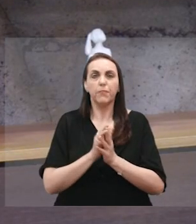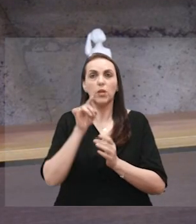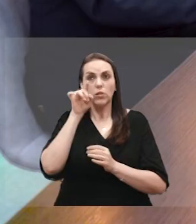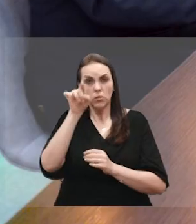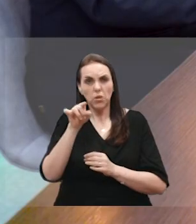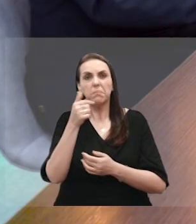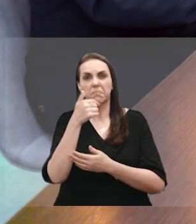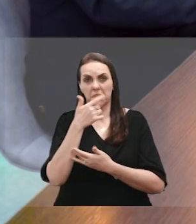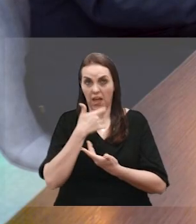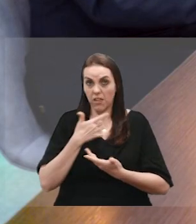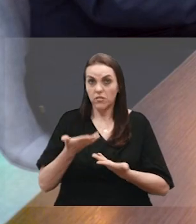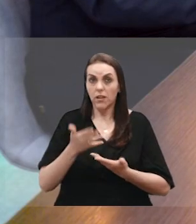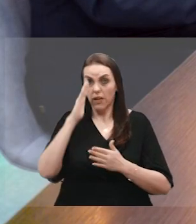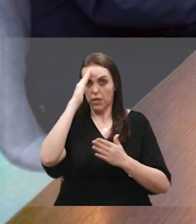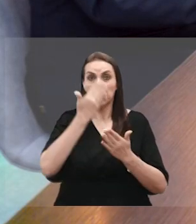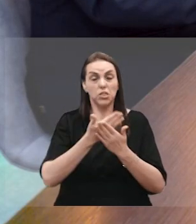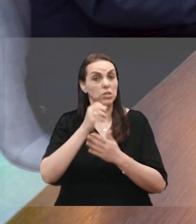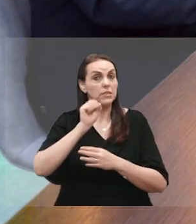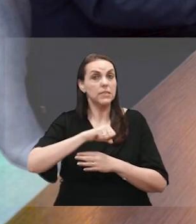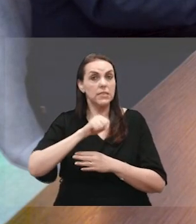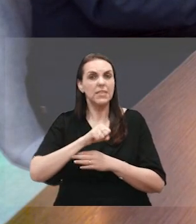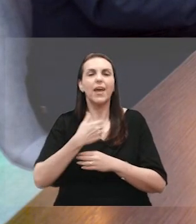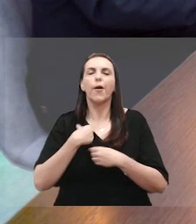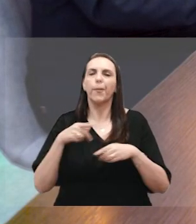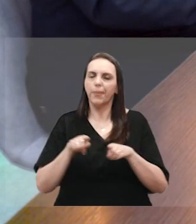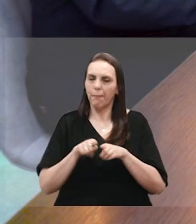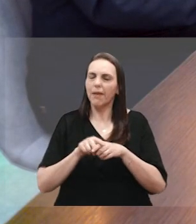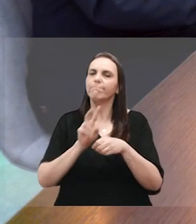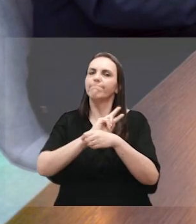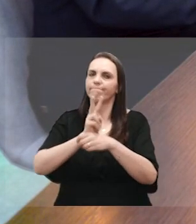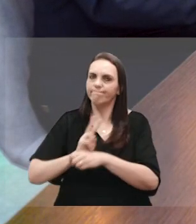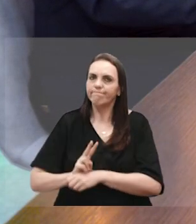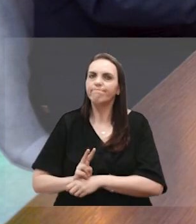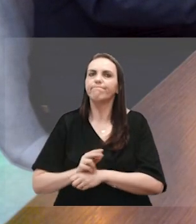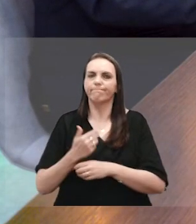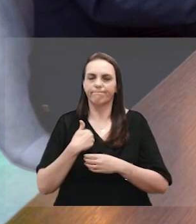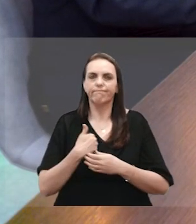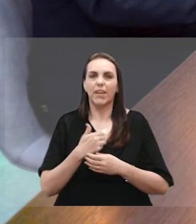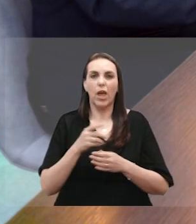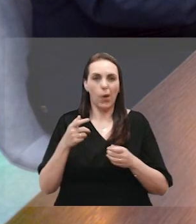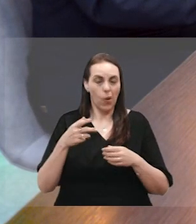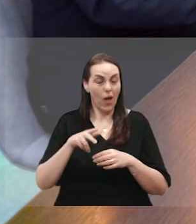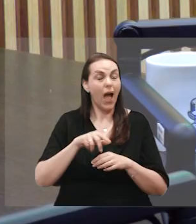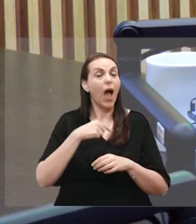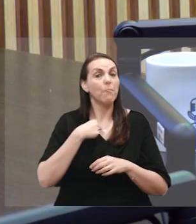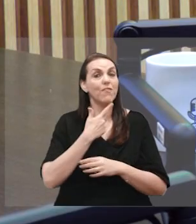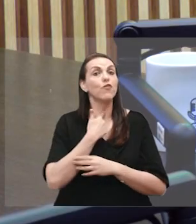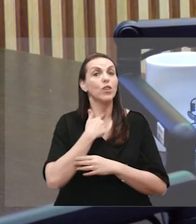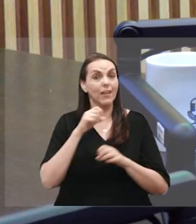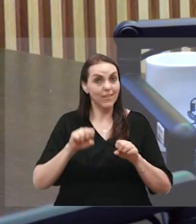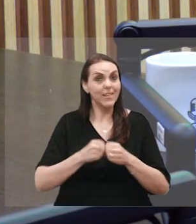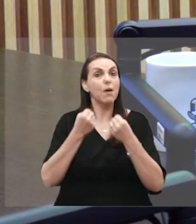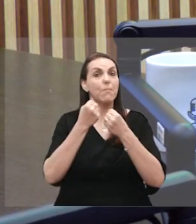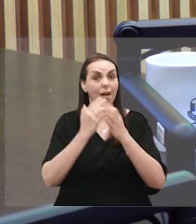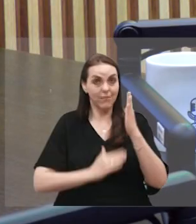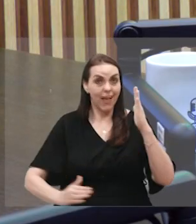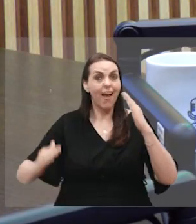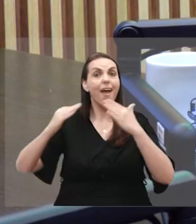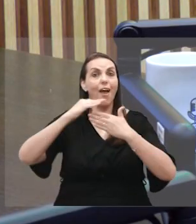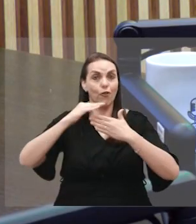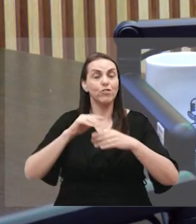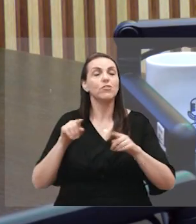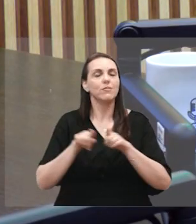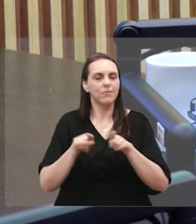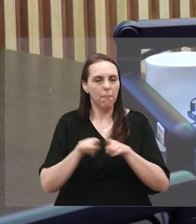que sim, mas até eu também sou mais da linha de fiscalização. Aliás, eu pretendo quebrar um novo recorde na história de Caxias, que vai ser o